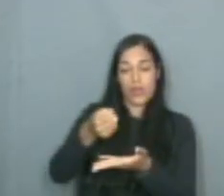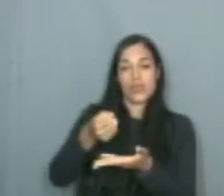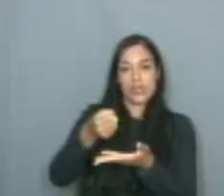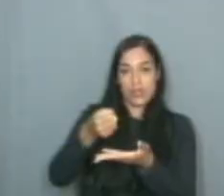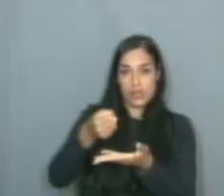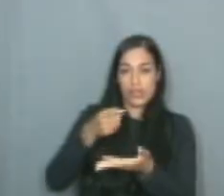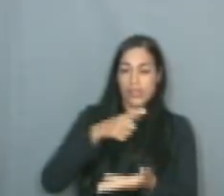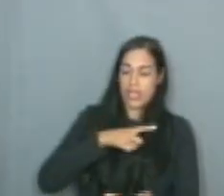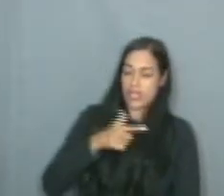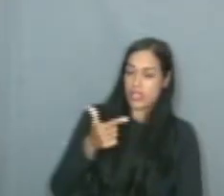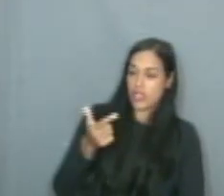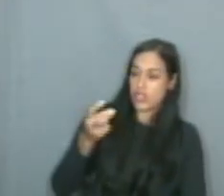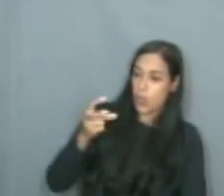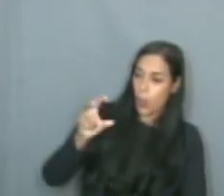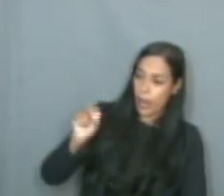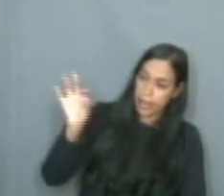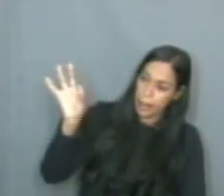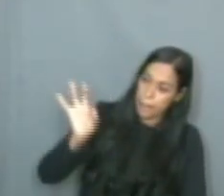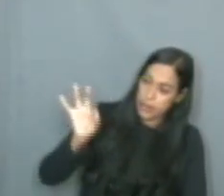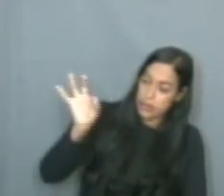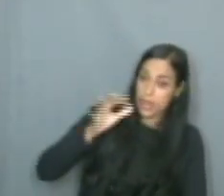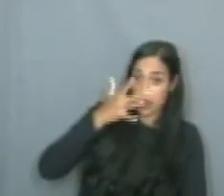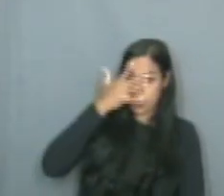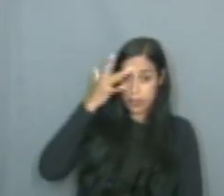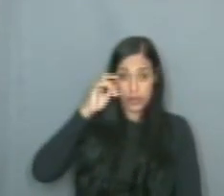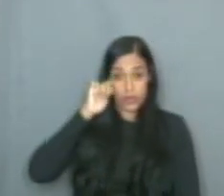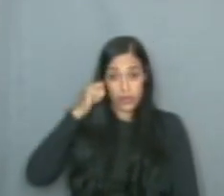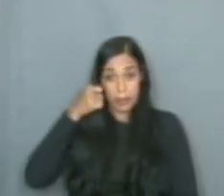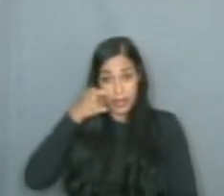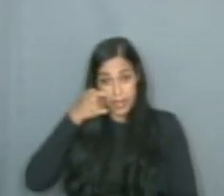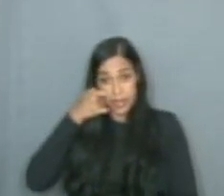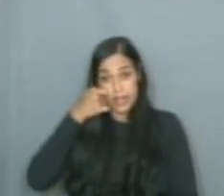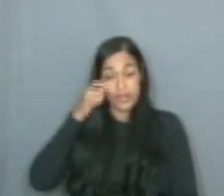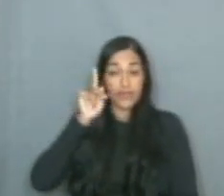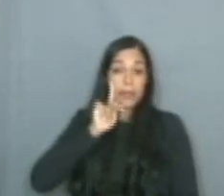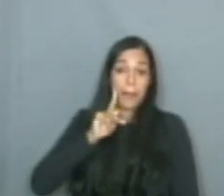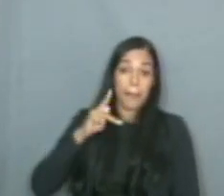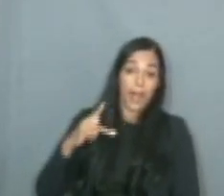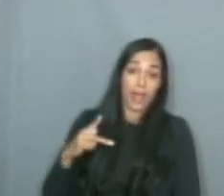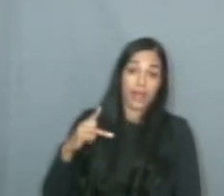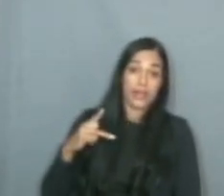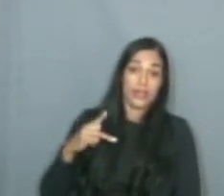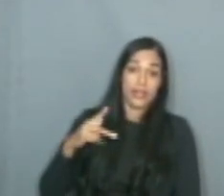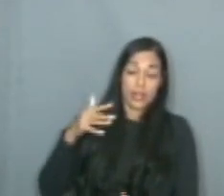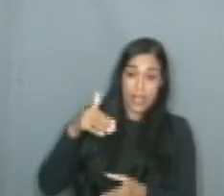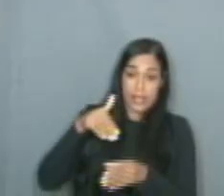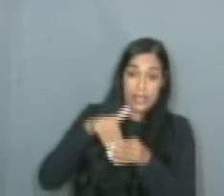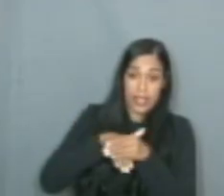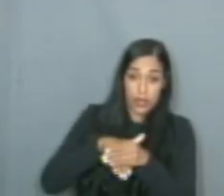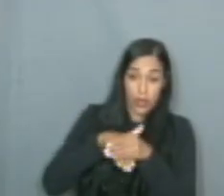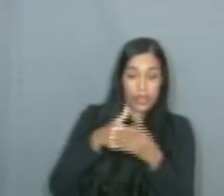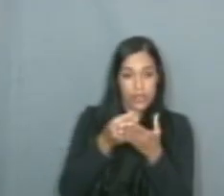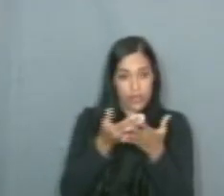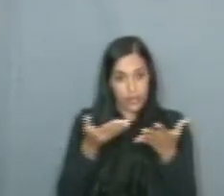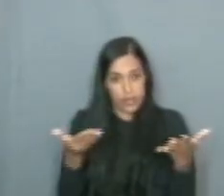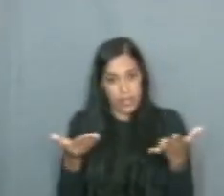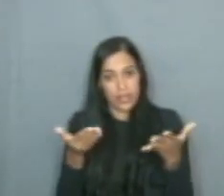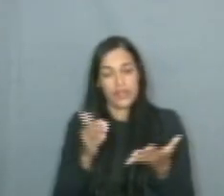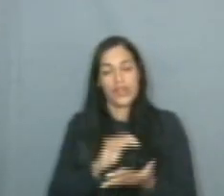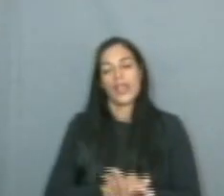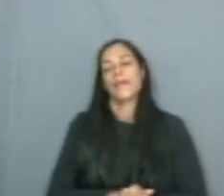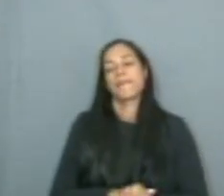vem 50% para pessoas pretas e pardas, certamente eleitoras das excelências que falaram nesse